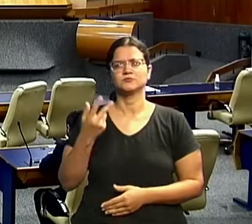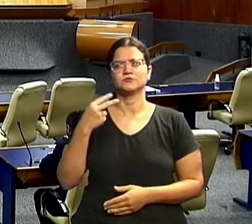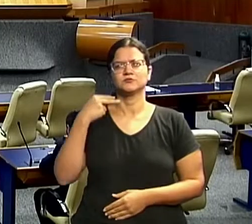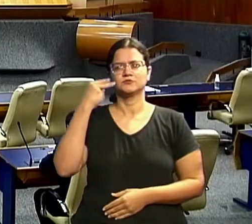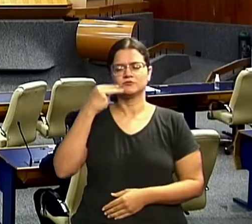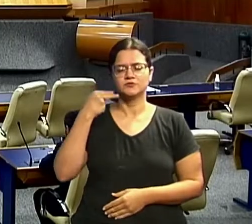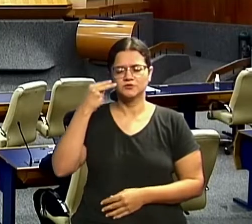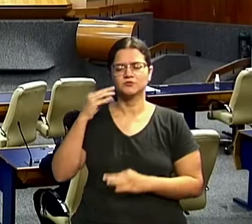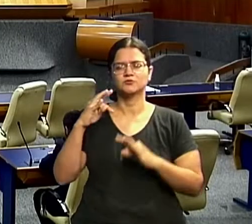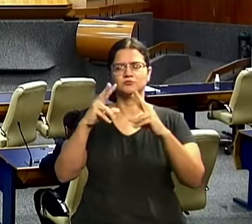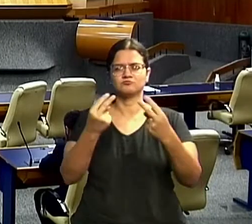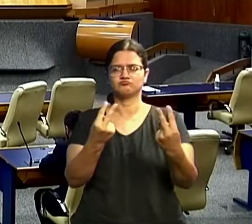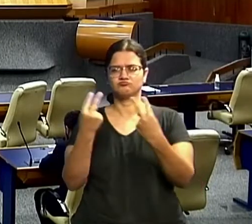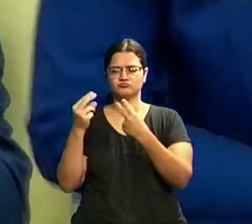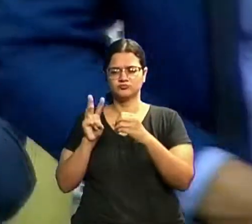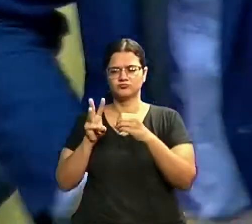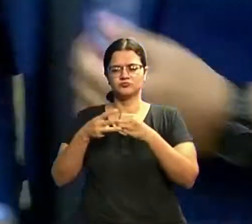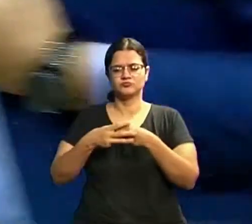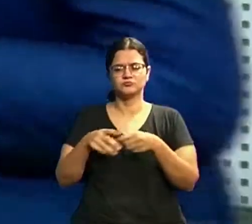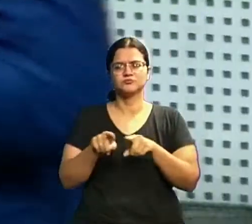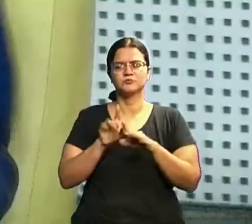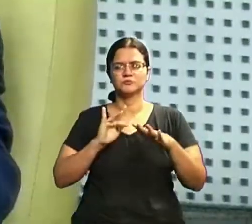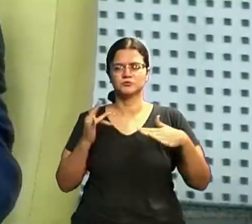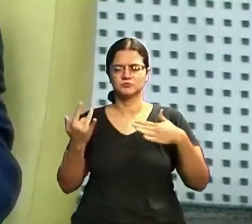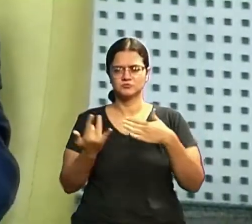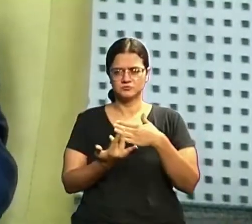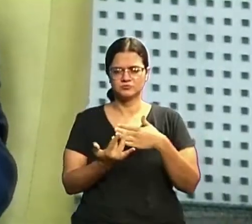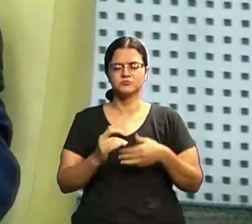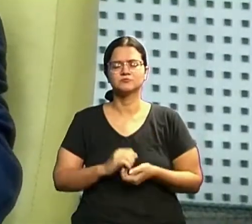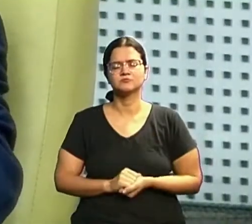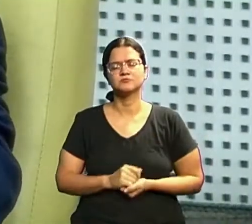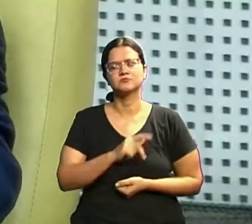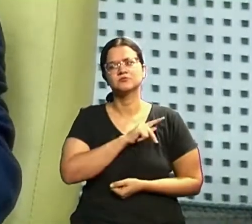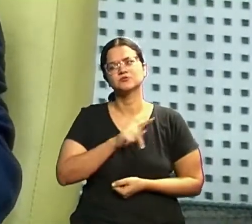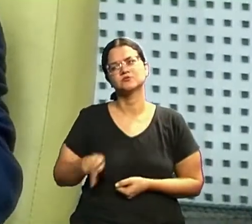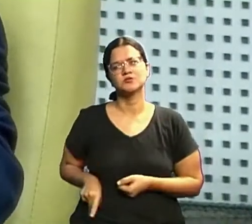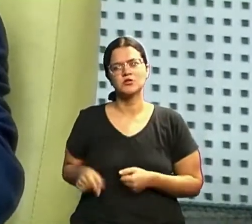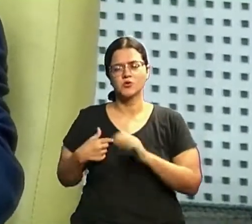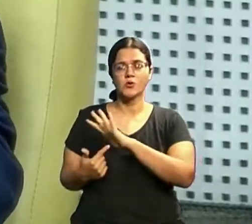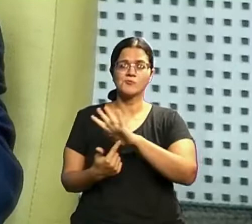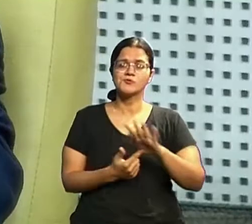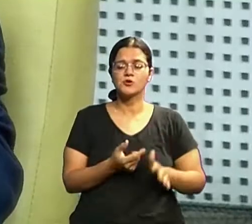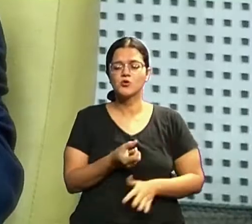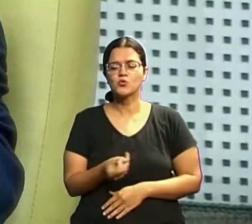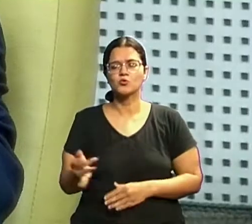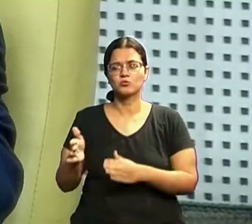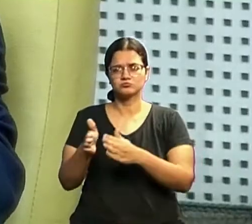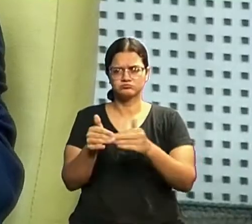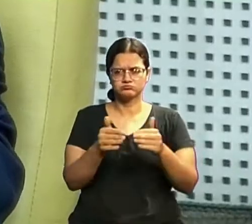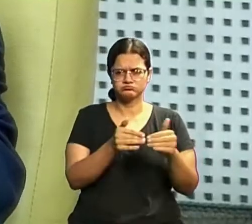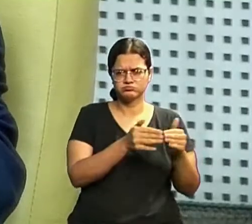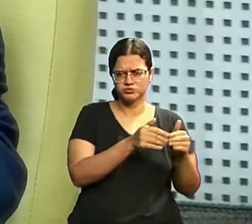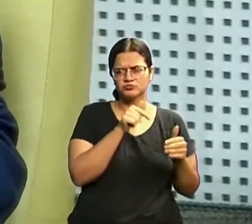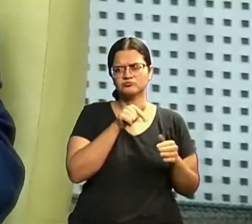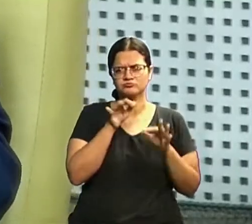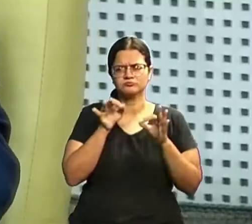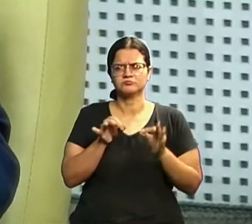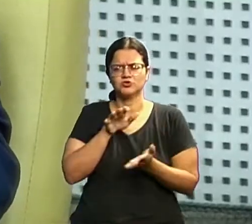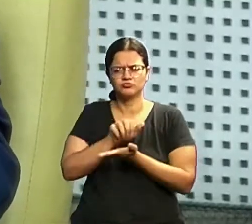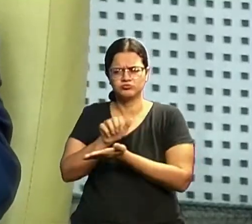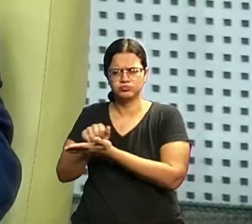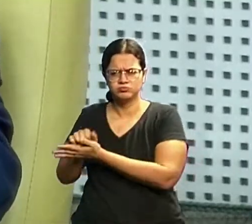que nos assistem pela TV Câmara e pelas redes sociais. Senhor presidente, estou apresentando aqui alguns requerimentos devidamente